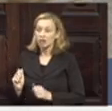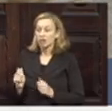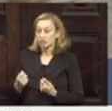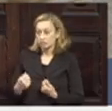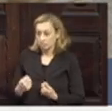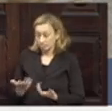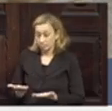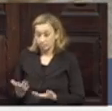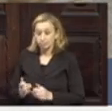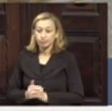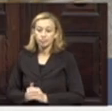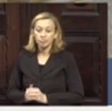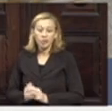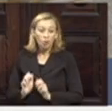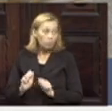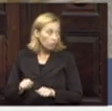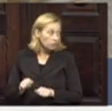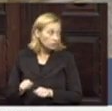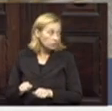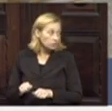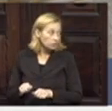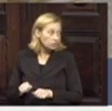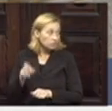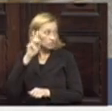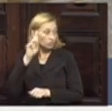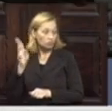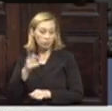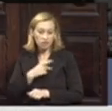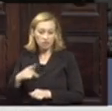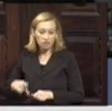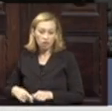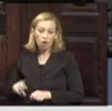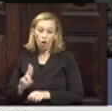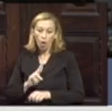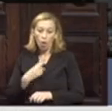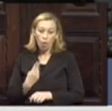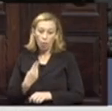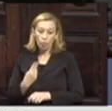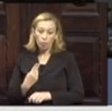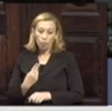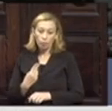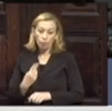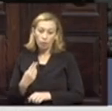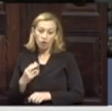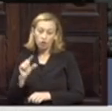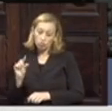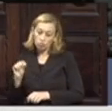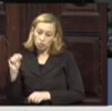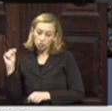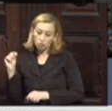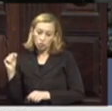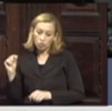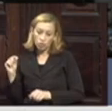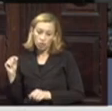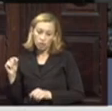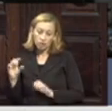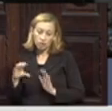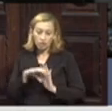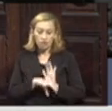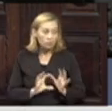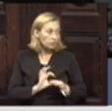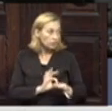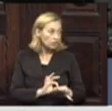imagine, recapear um trechinho com massa asfáltica, não dá para ninguém botar uma usina naquela obra. As usinas do DR,